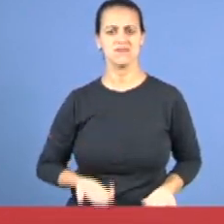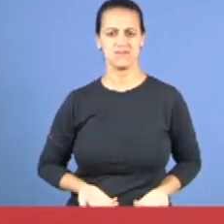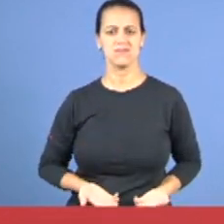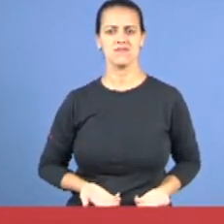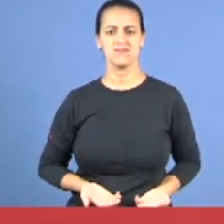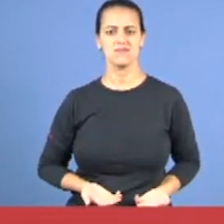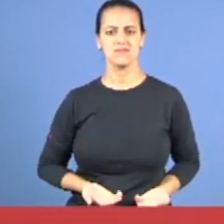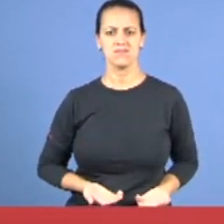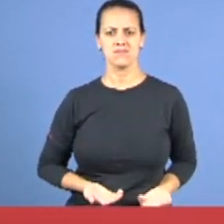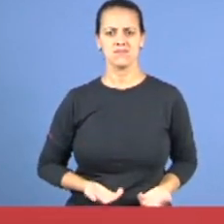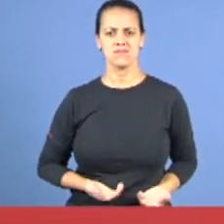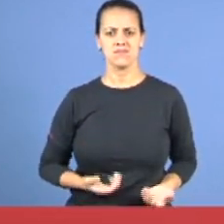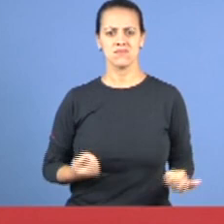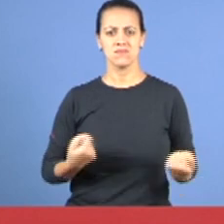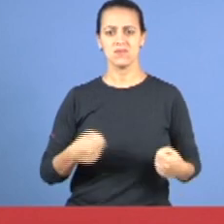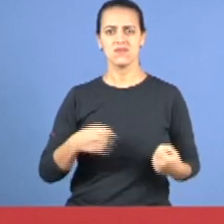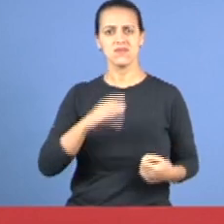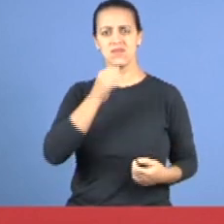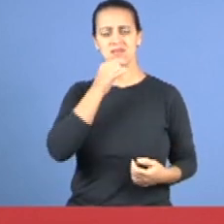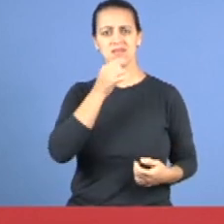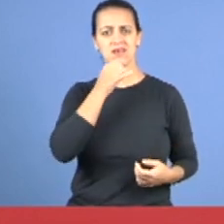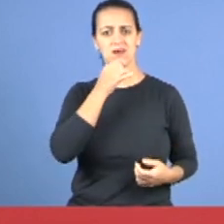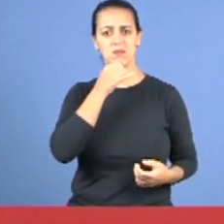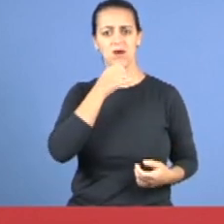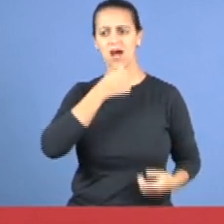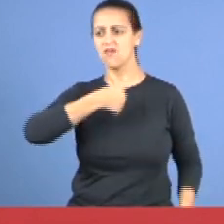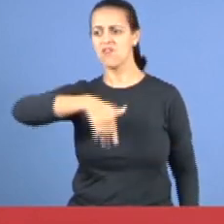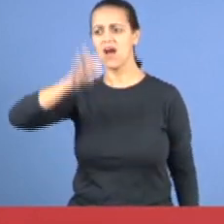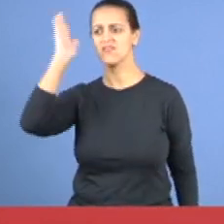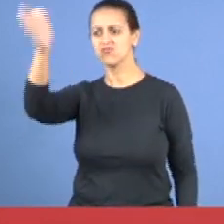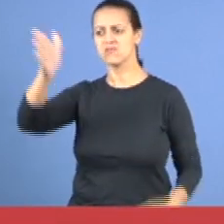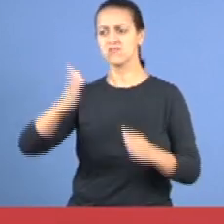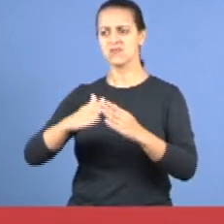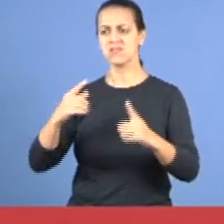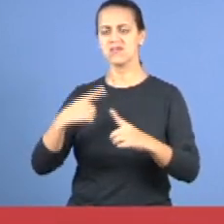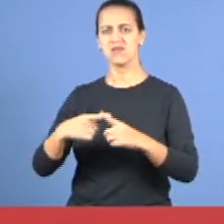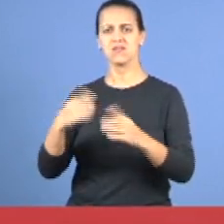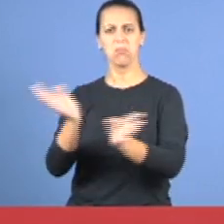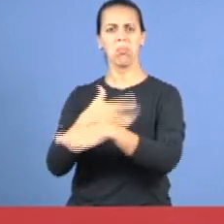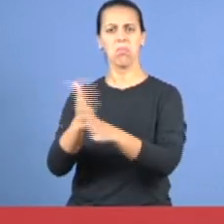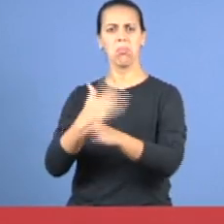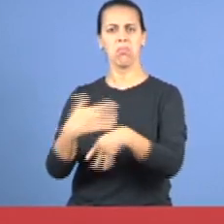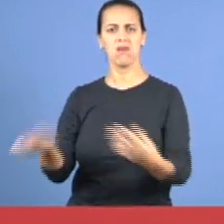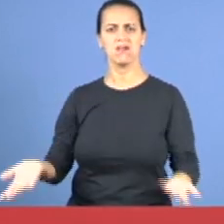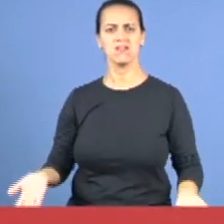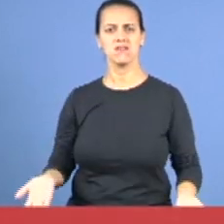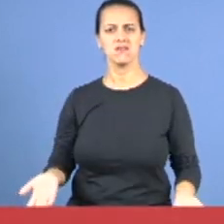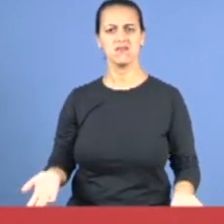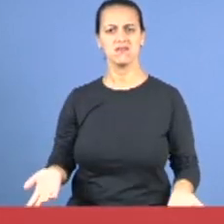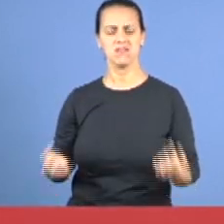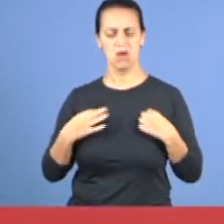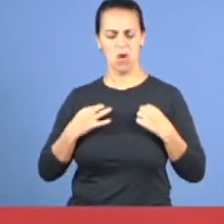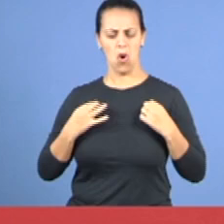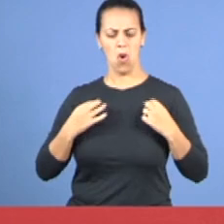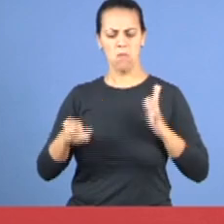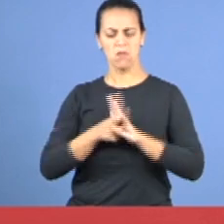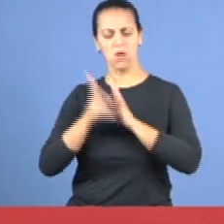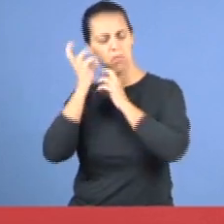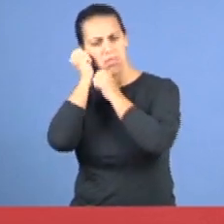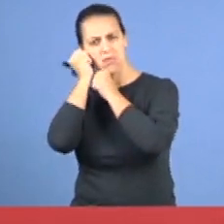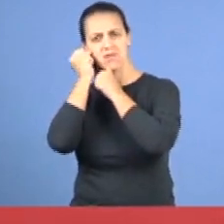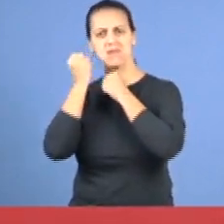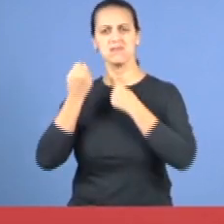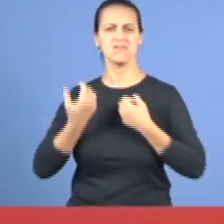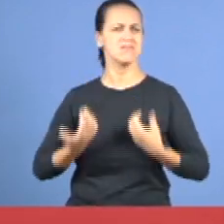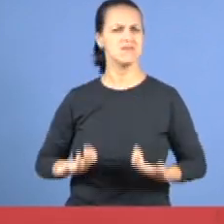se preocupar na hora de acordar, já vai direto para a igreja, né? Vai direto de camisola, seja lá de que for, e